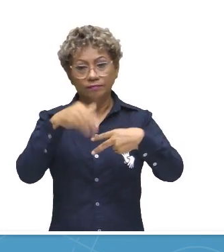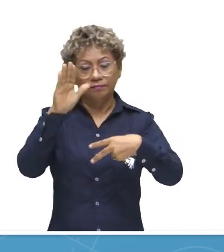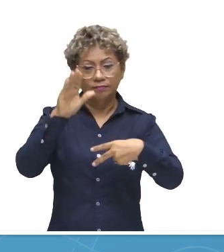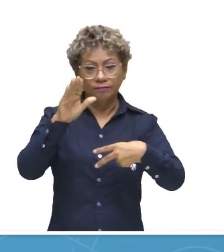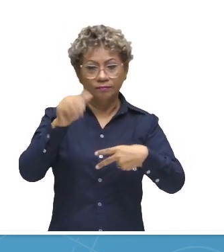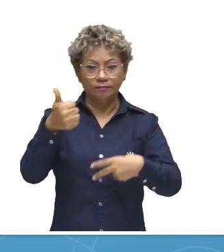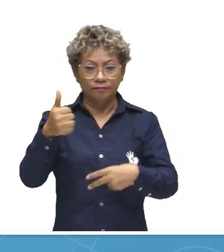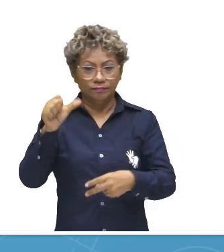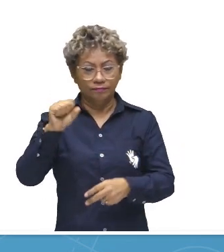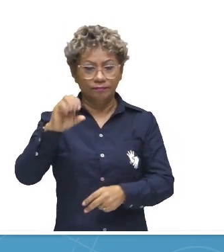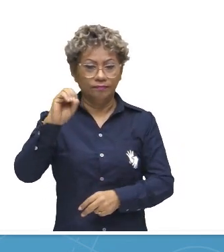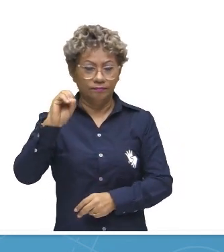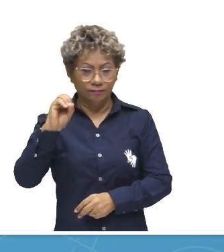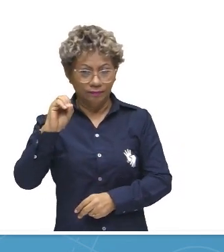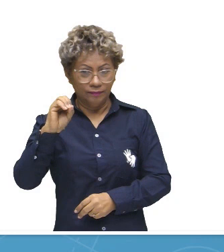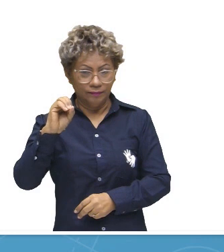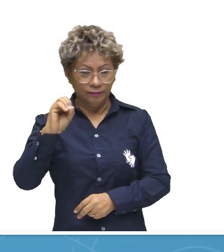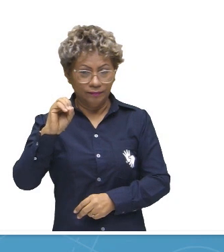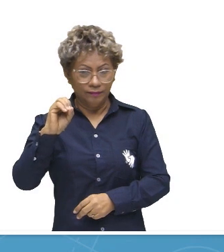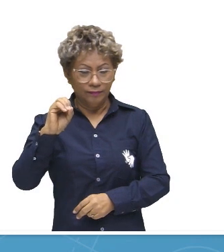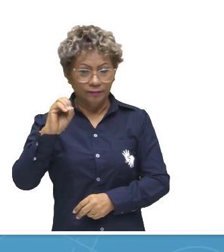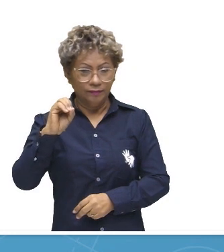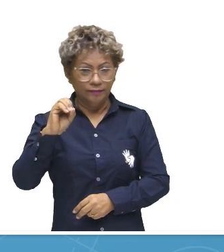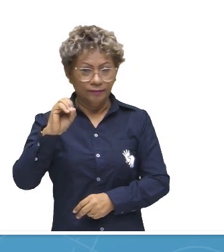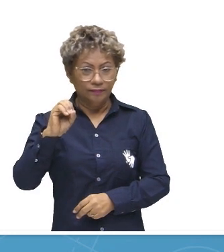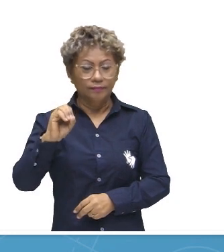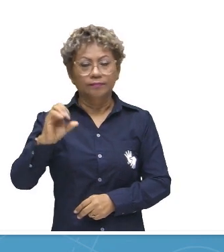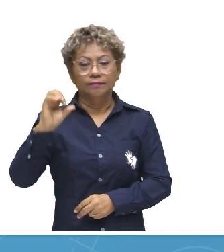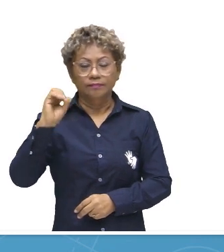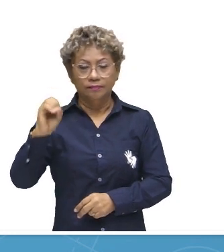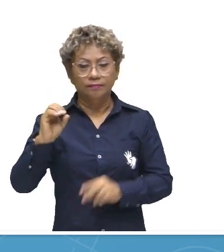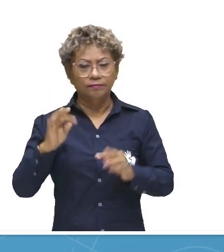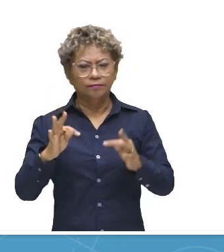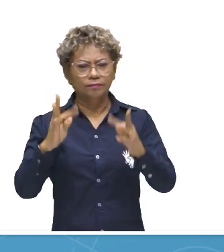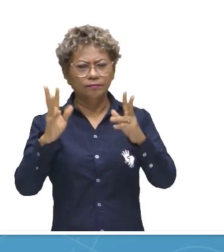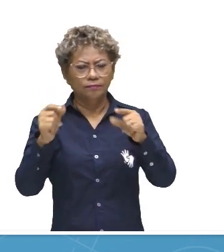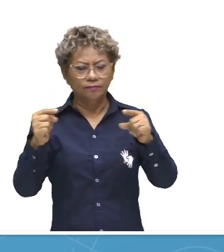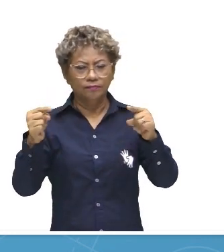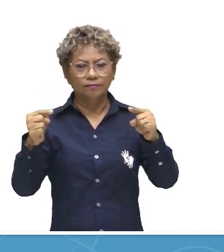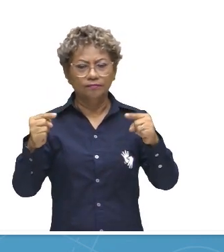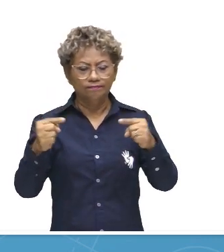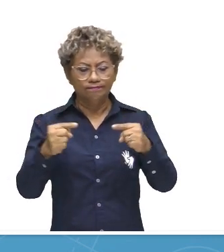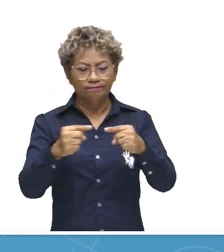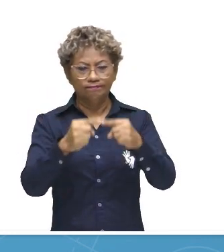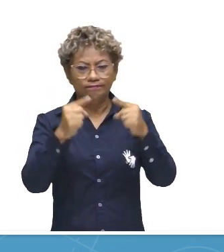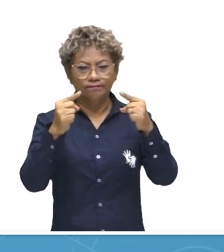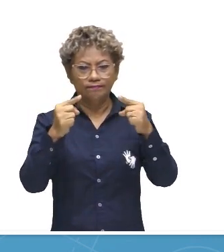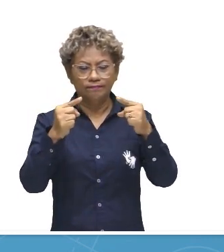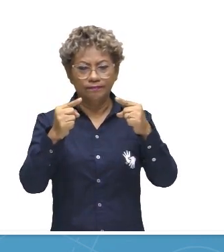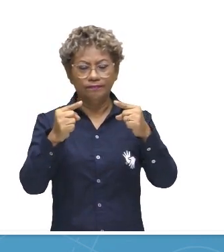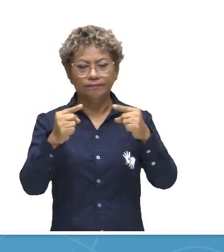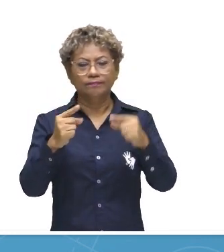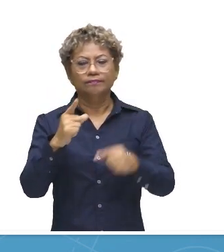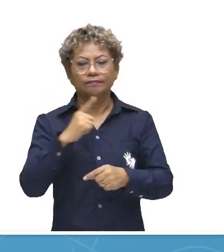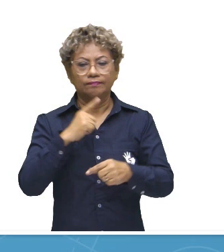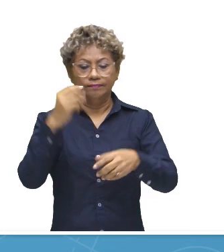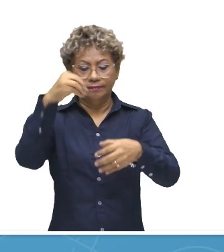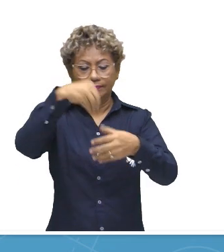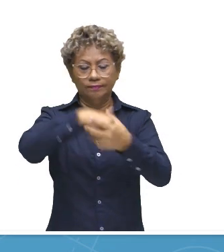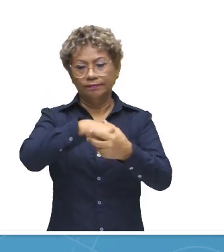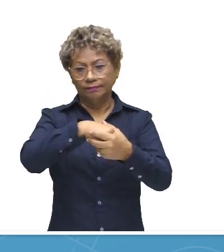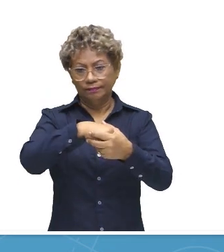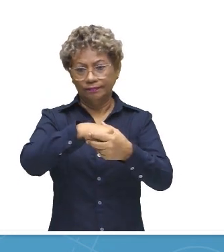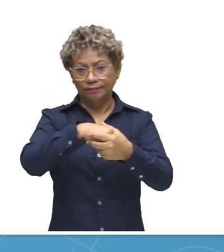fim deles estão no interior do polígono, todos os pontos que formam esse segmento devem estar no interior do